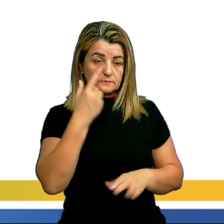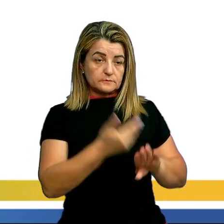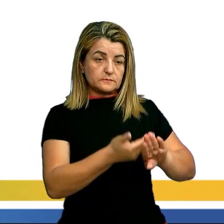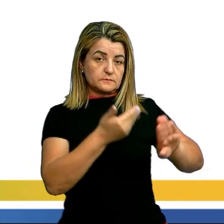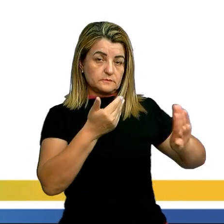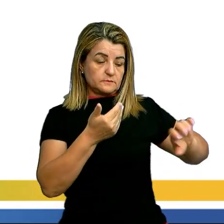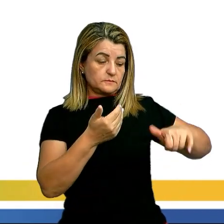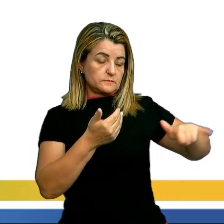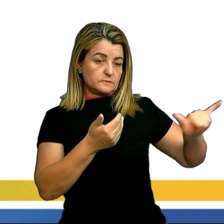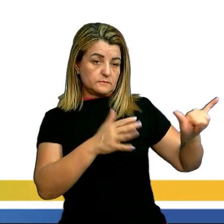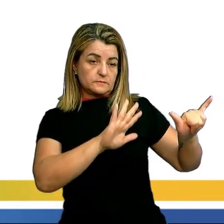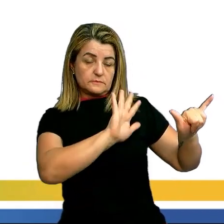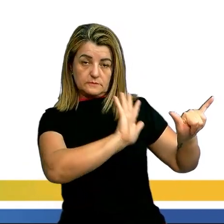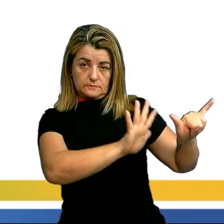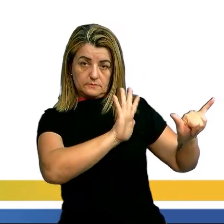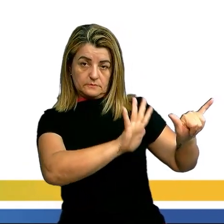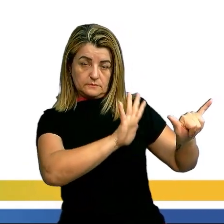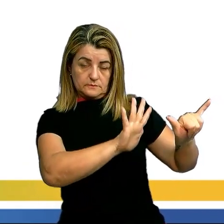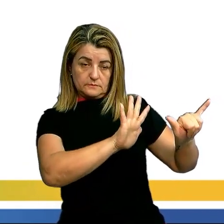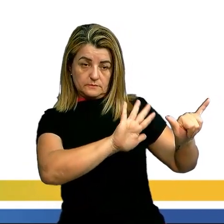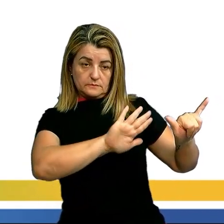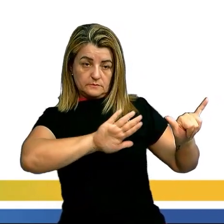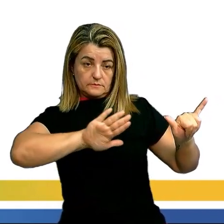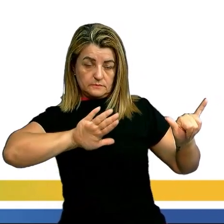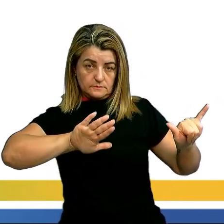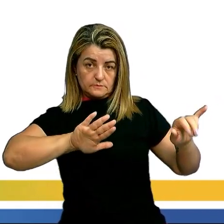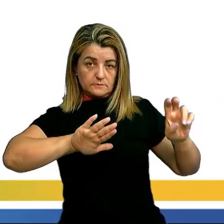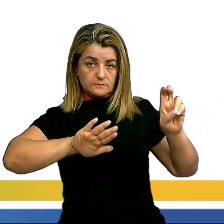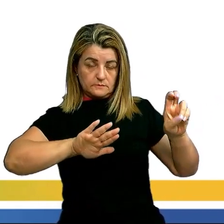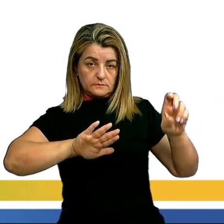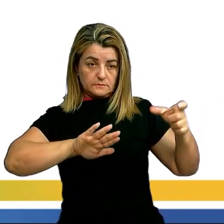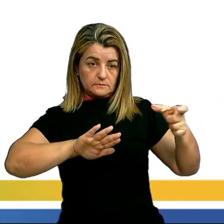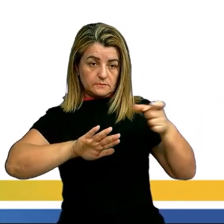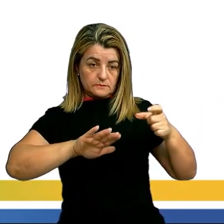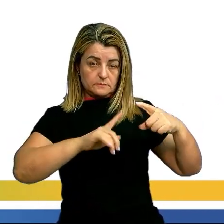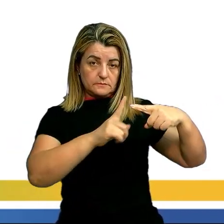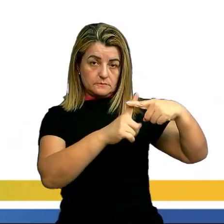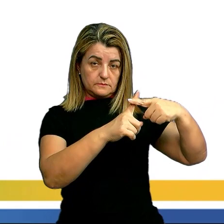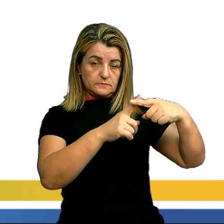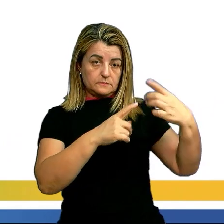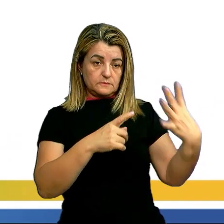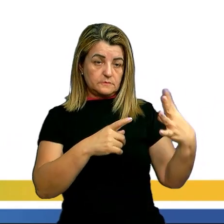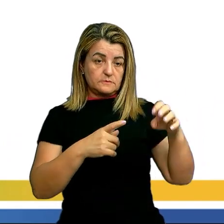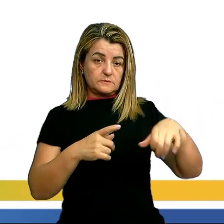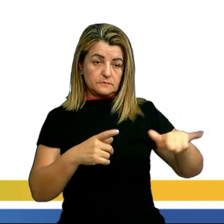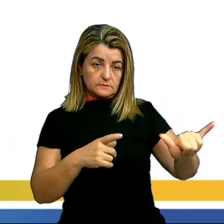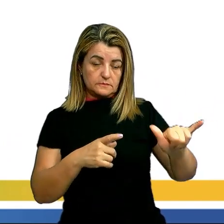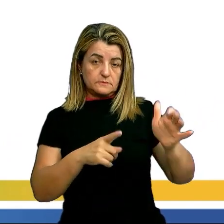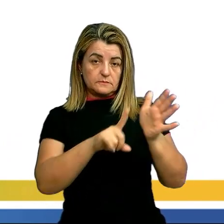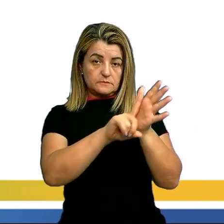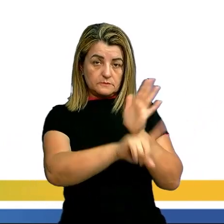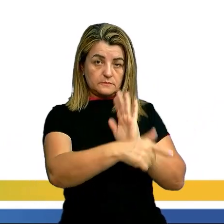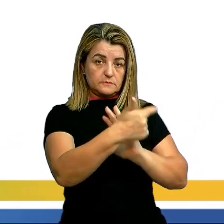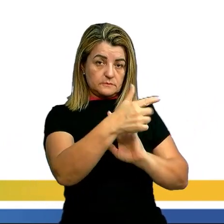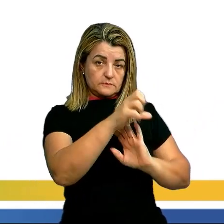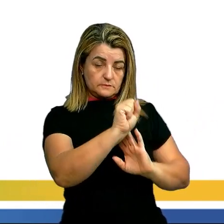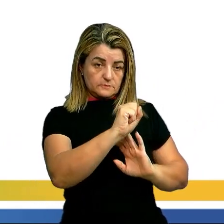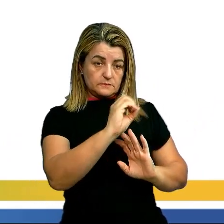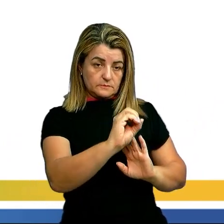Isolando o y na inequação que nos foi dada, nós temos 5x mais 4y menos